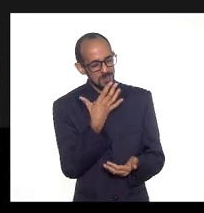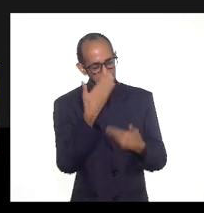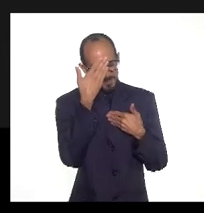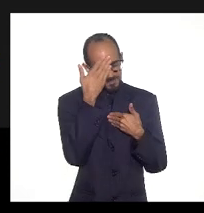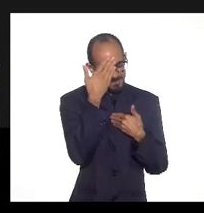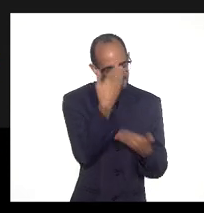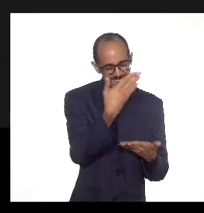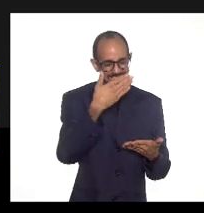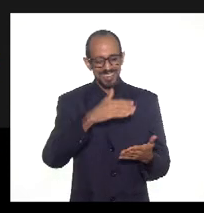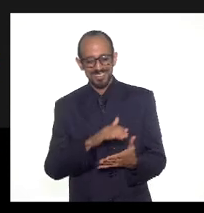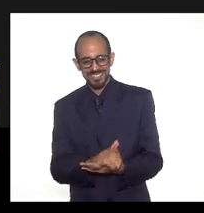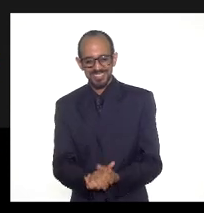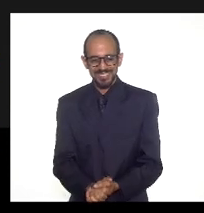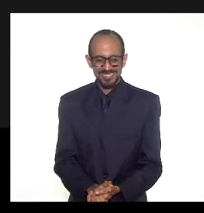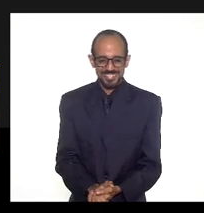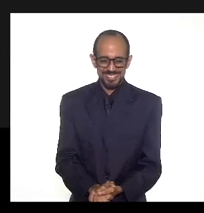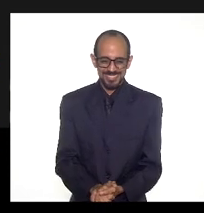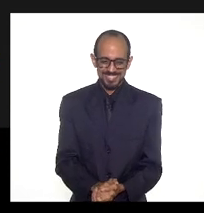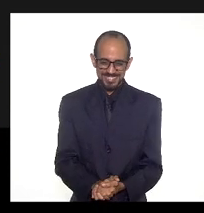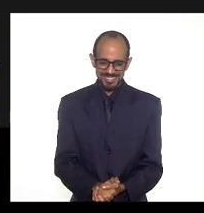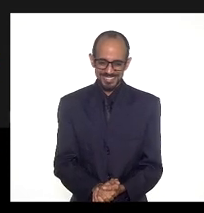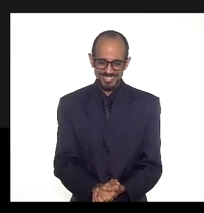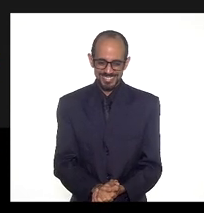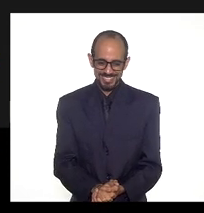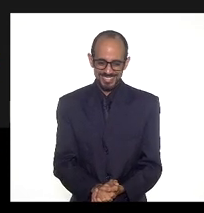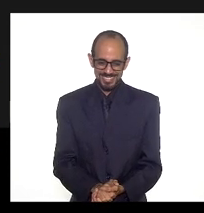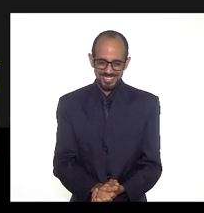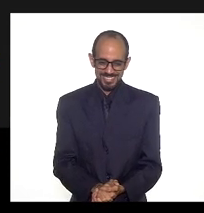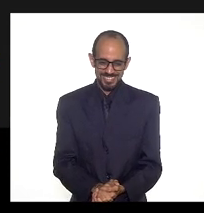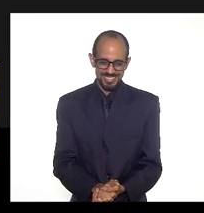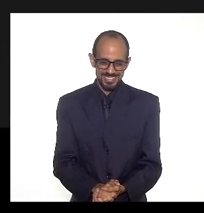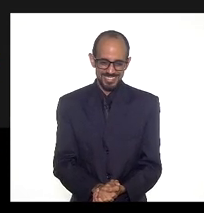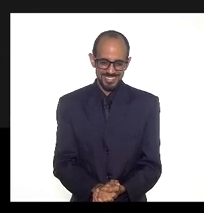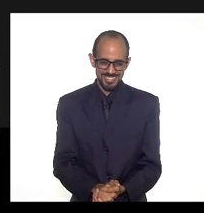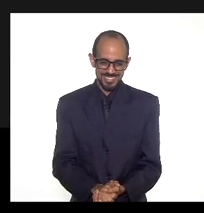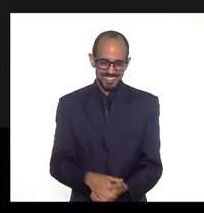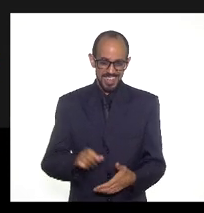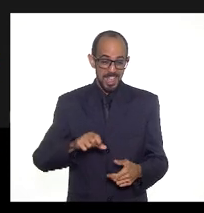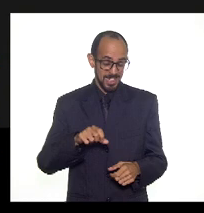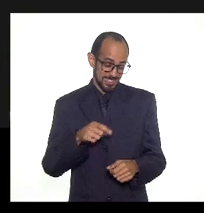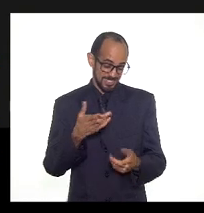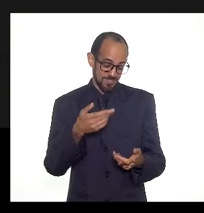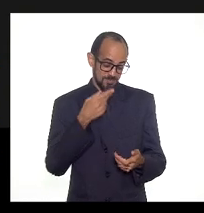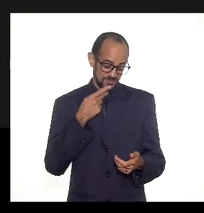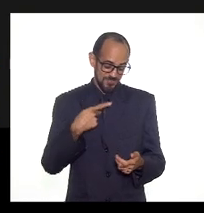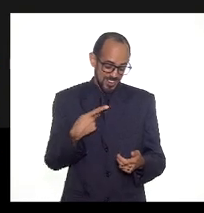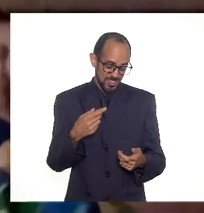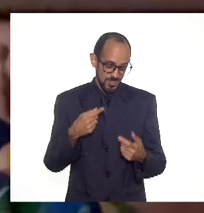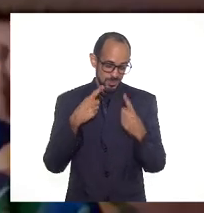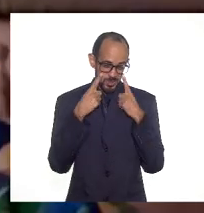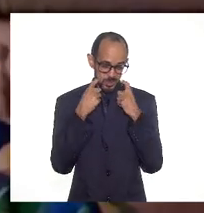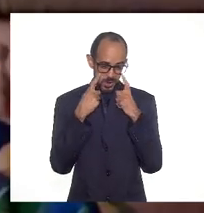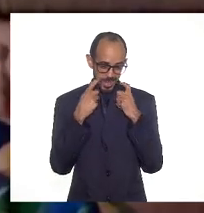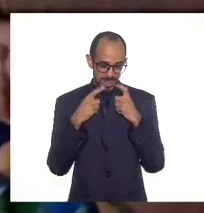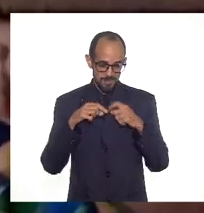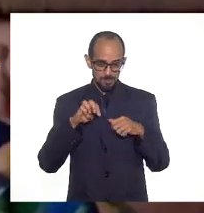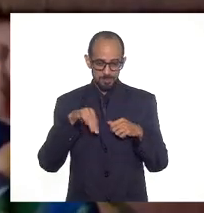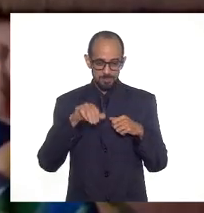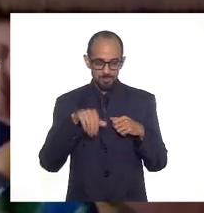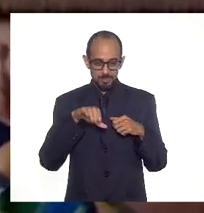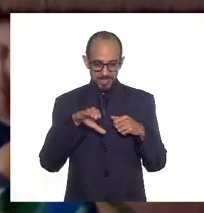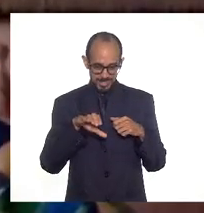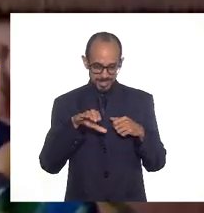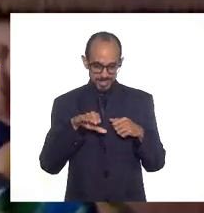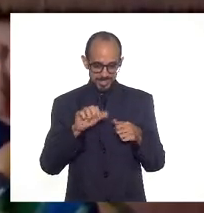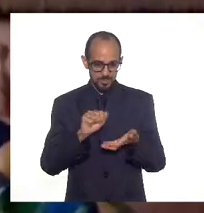fiquei enciumado agora, eu escrevi uma coisa tão bonita, você nem me mencionou, eu vou chorar aqui. Mink, você escreveu uma coisa